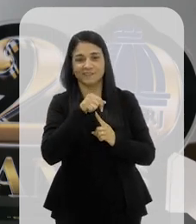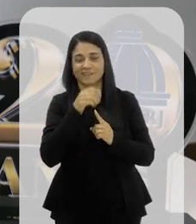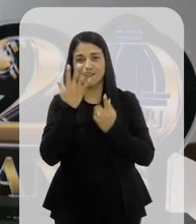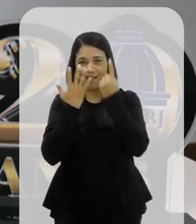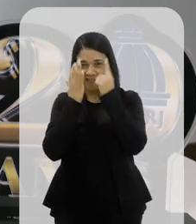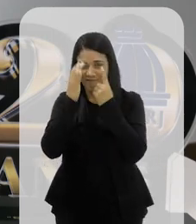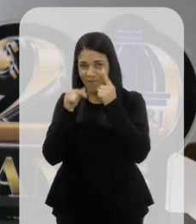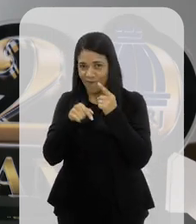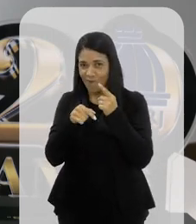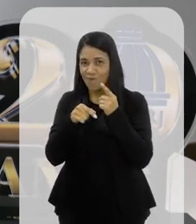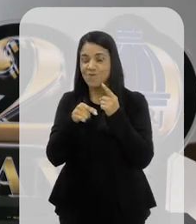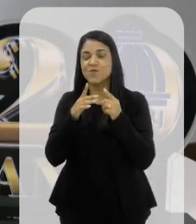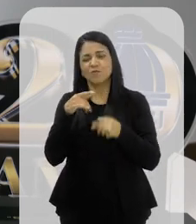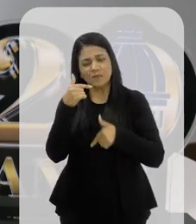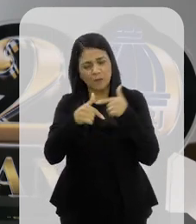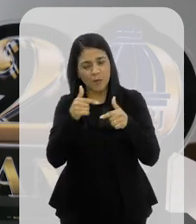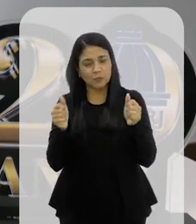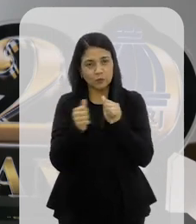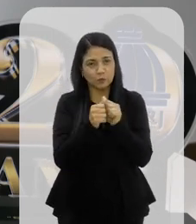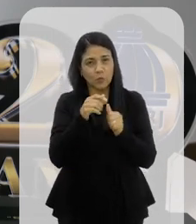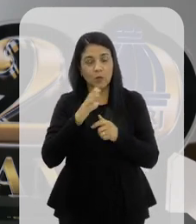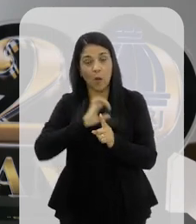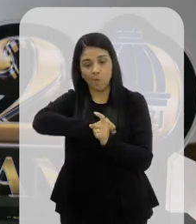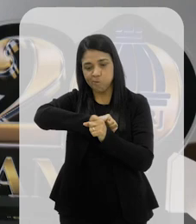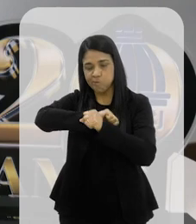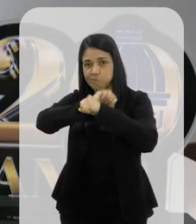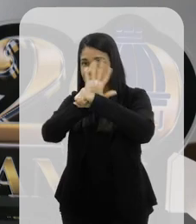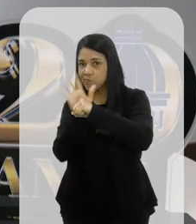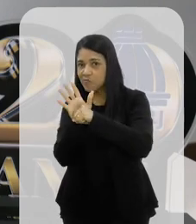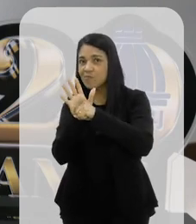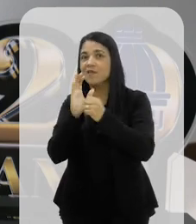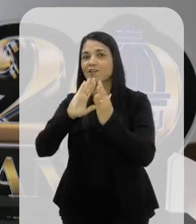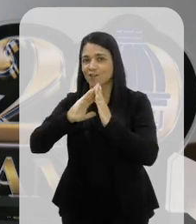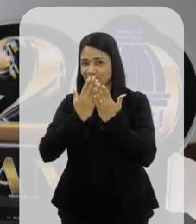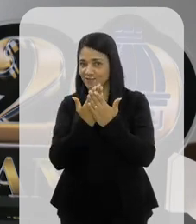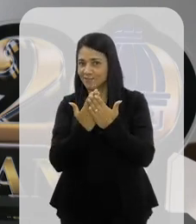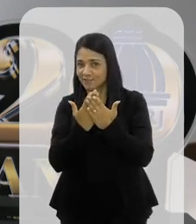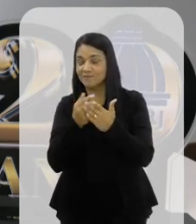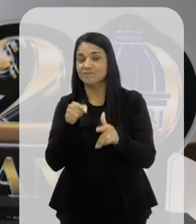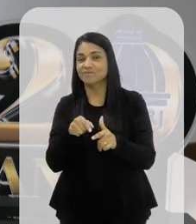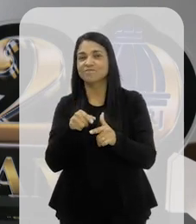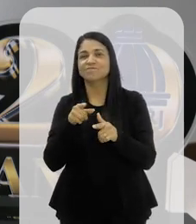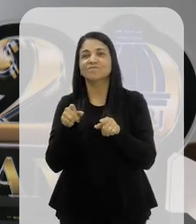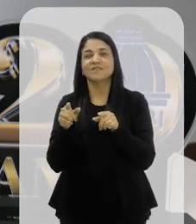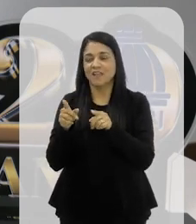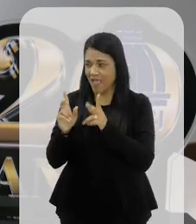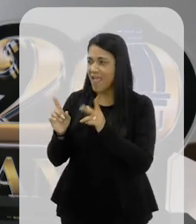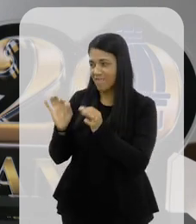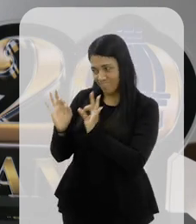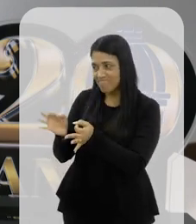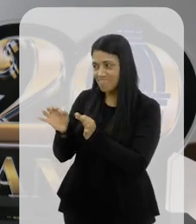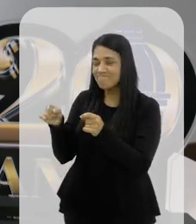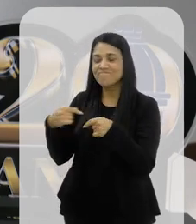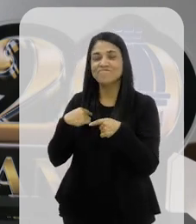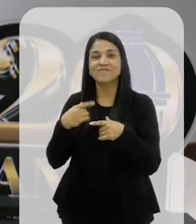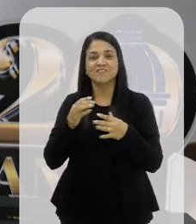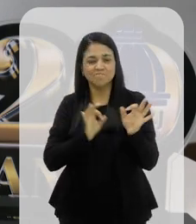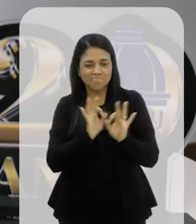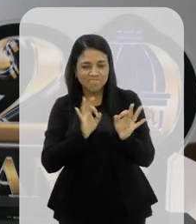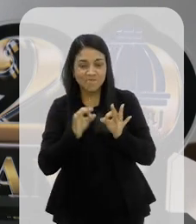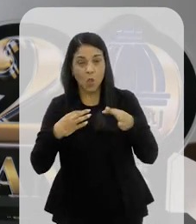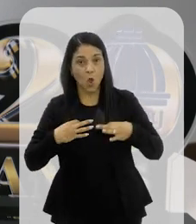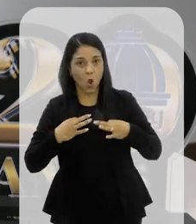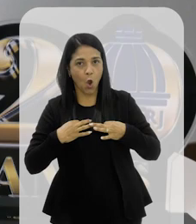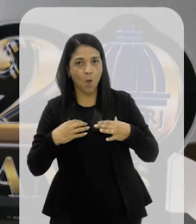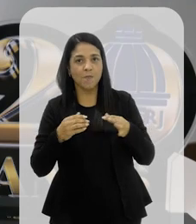faz um F eu trabalhei com com o Jorge na unir da Tijuca né foi foi e ele ar finalizava os nossos figurinos e também